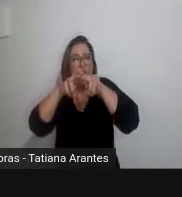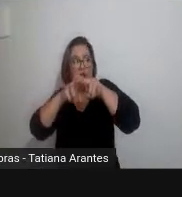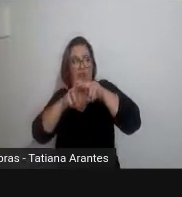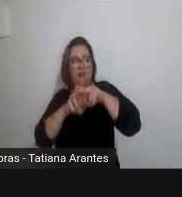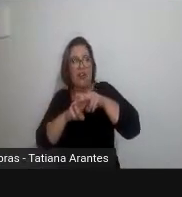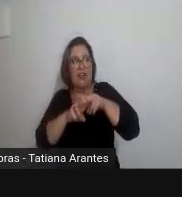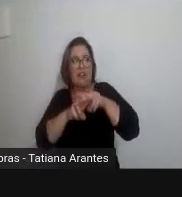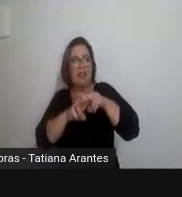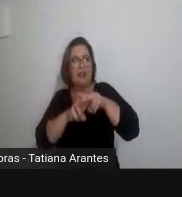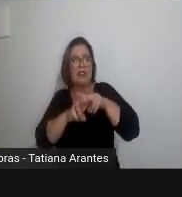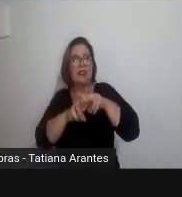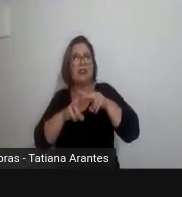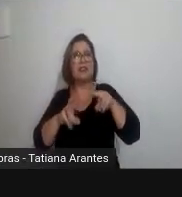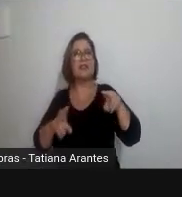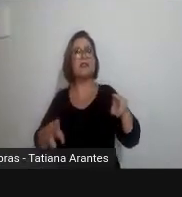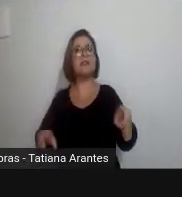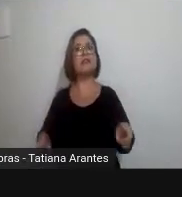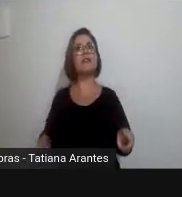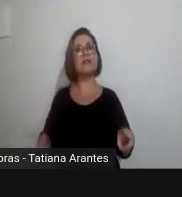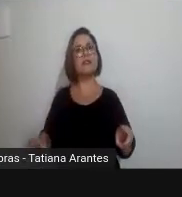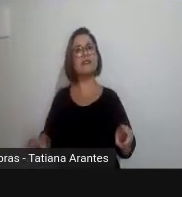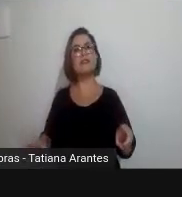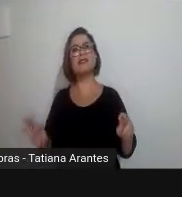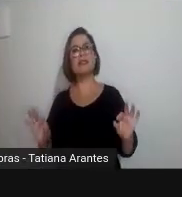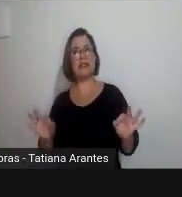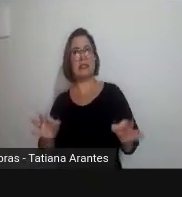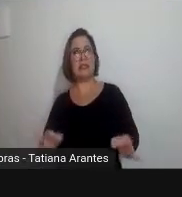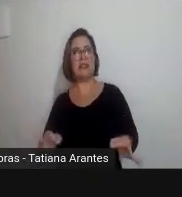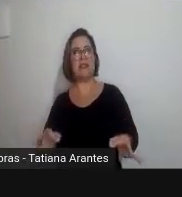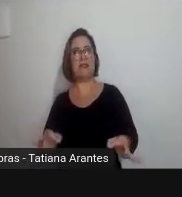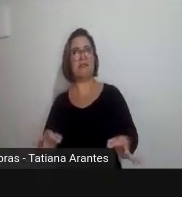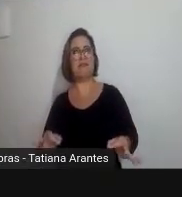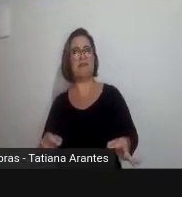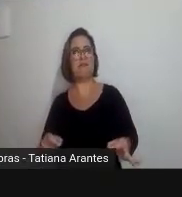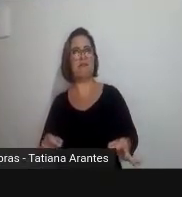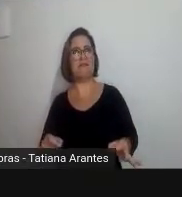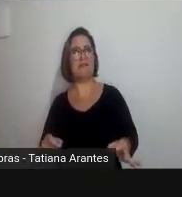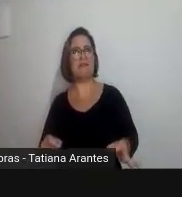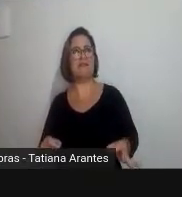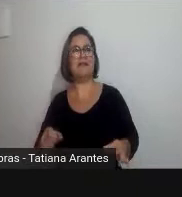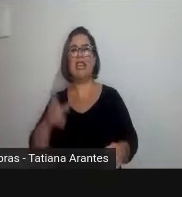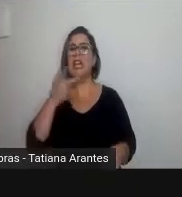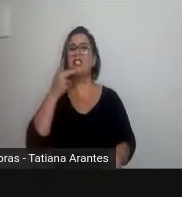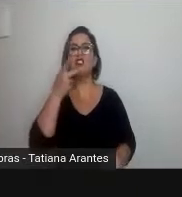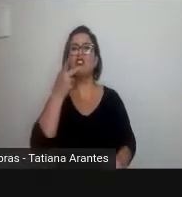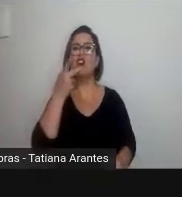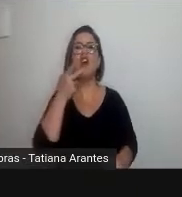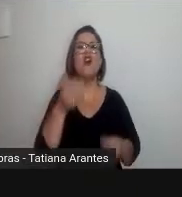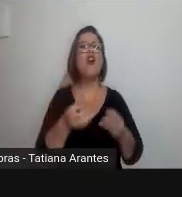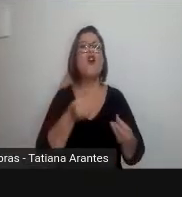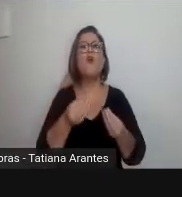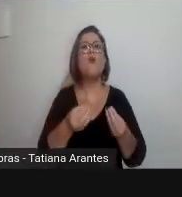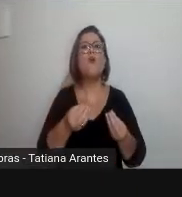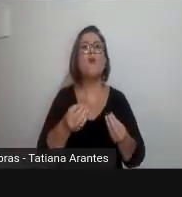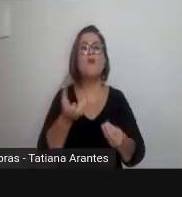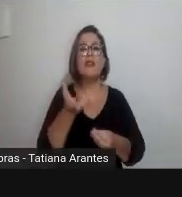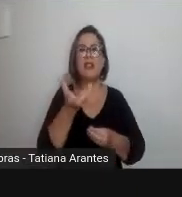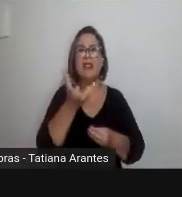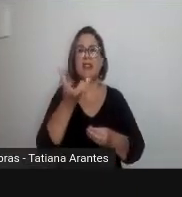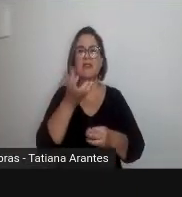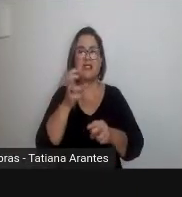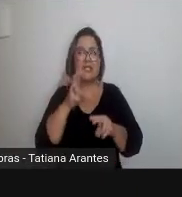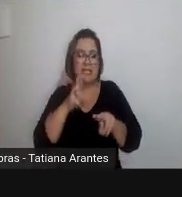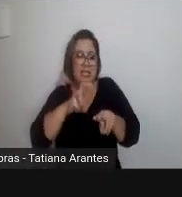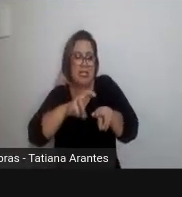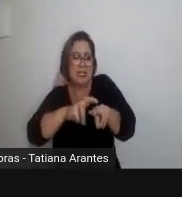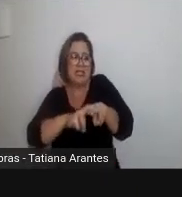fala sentar reto, sentar com as costas, mantendo as costas retinhas, é muito mais uma forma de falar.